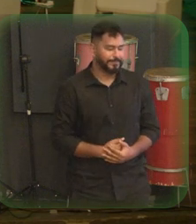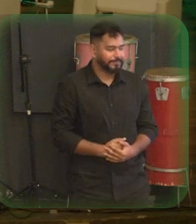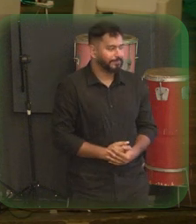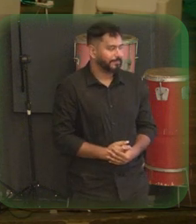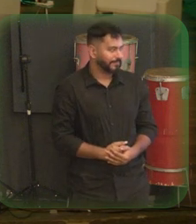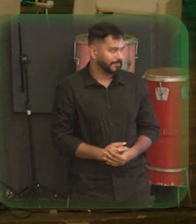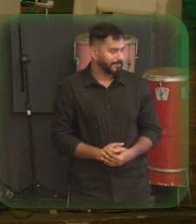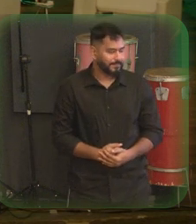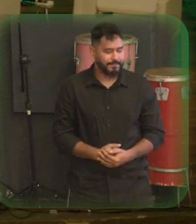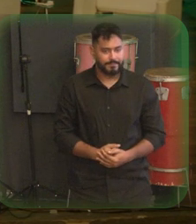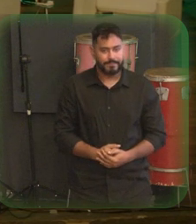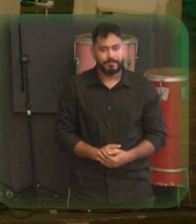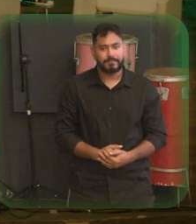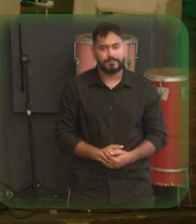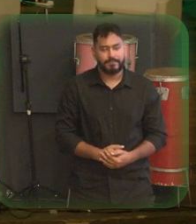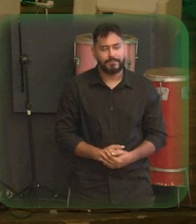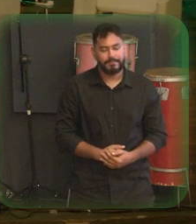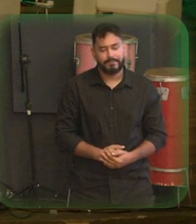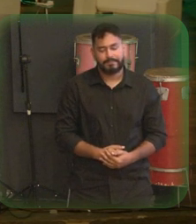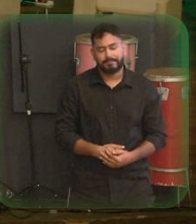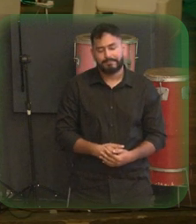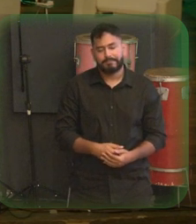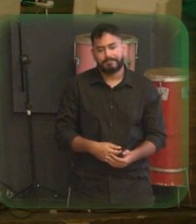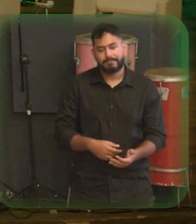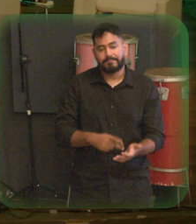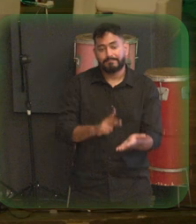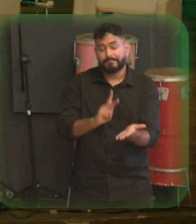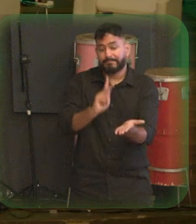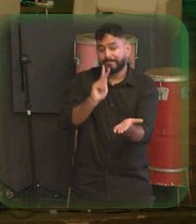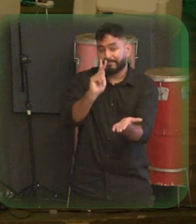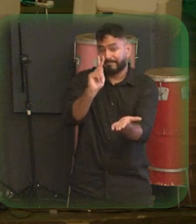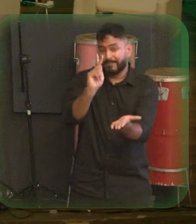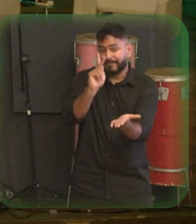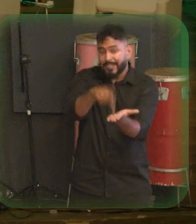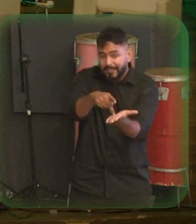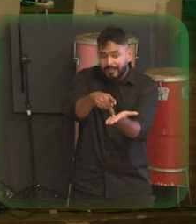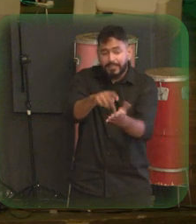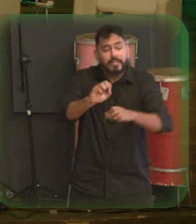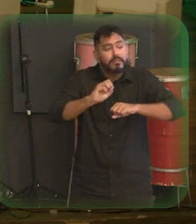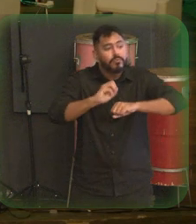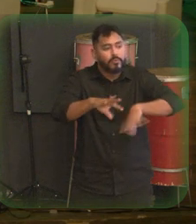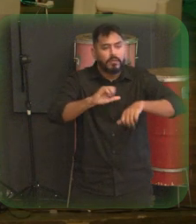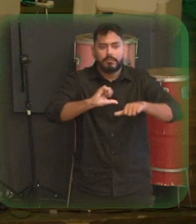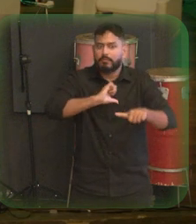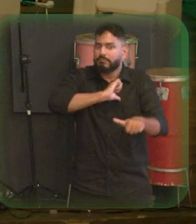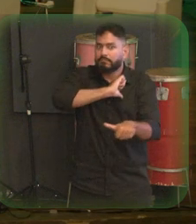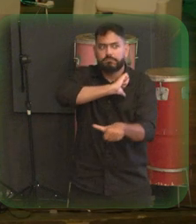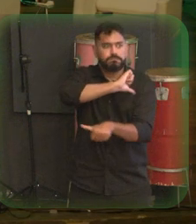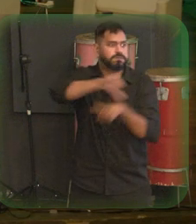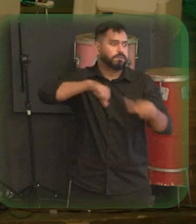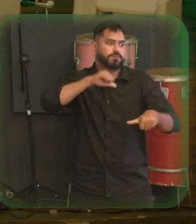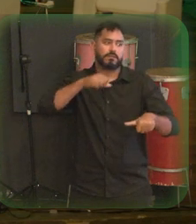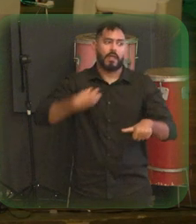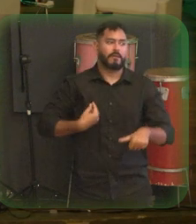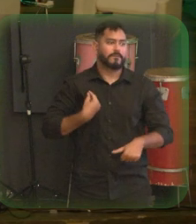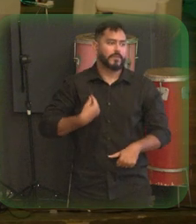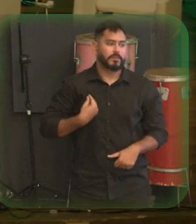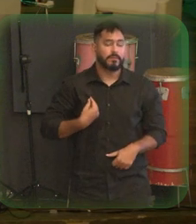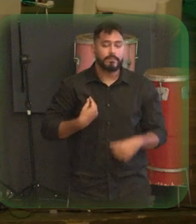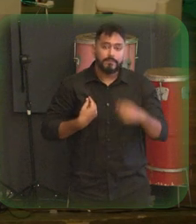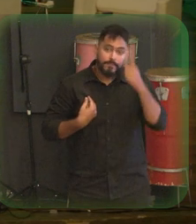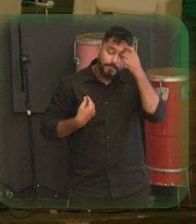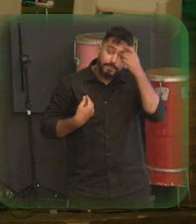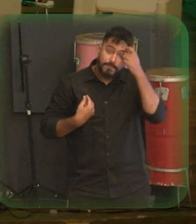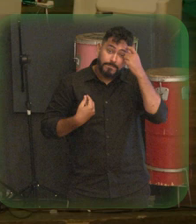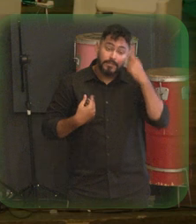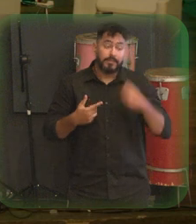A verdade é que a educação transforma. E o que